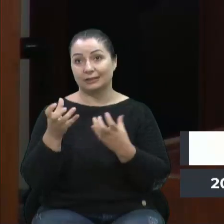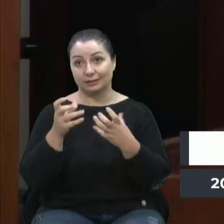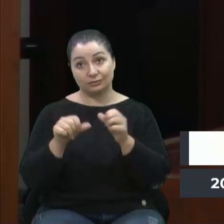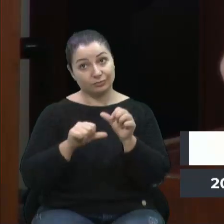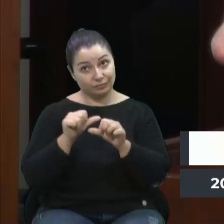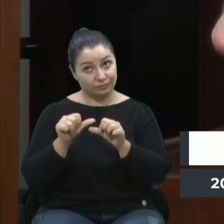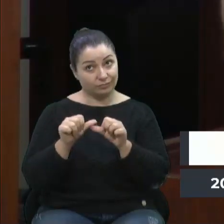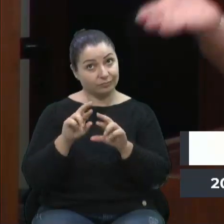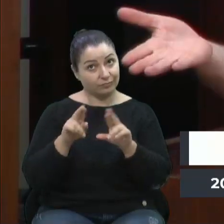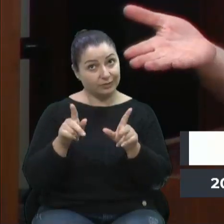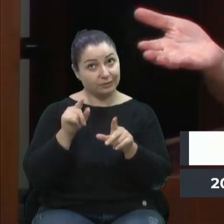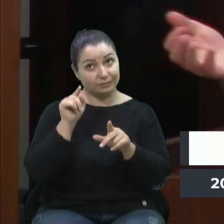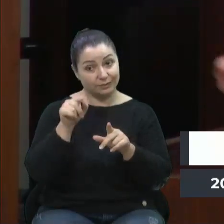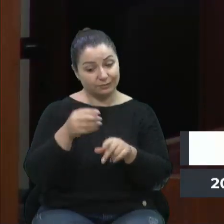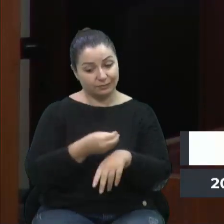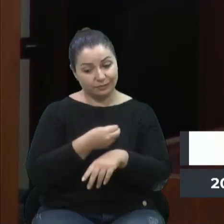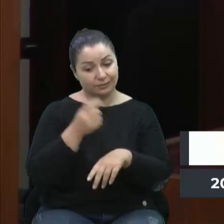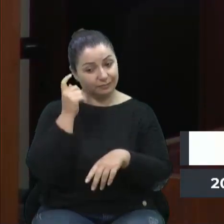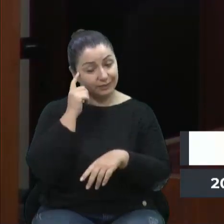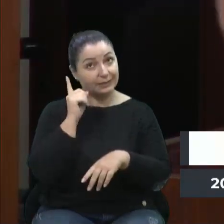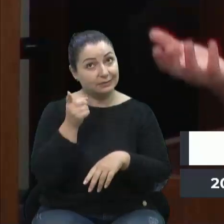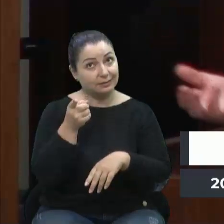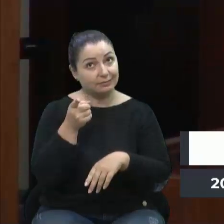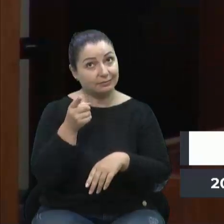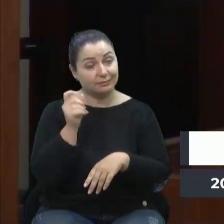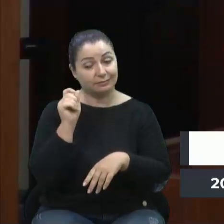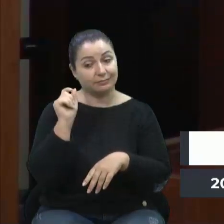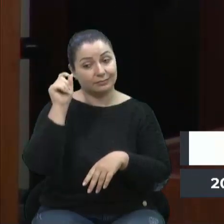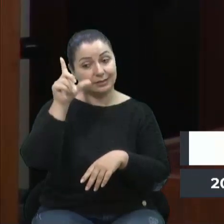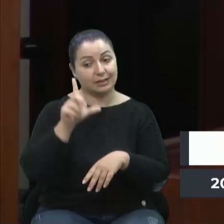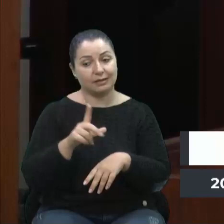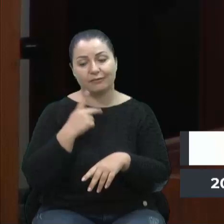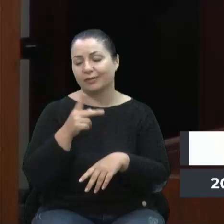bem em quem tem o canto da sereia, que diz que vai resolver